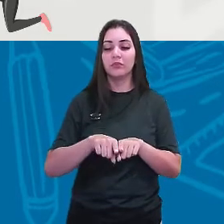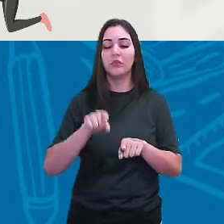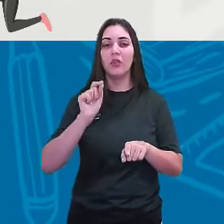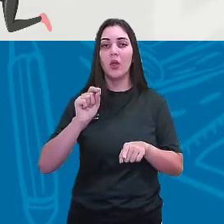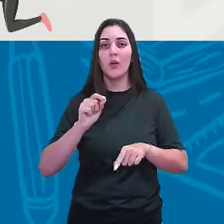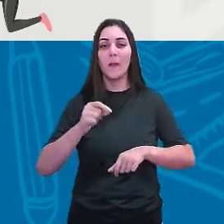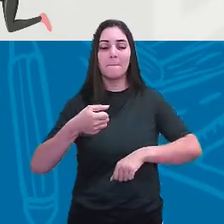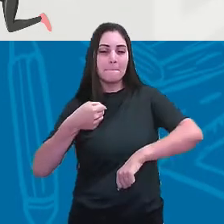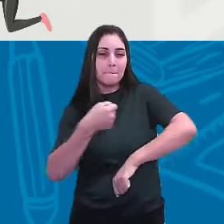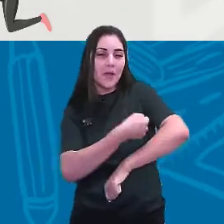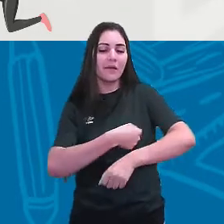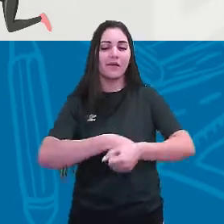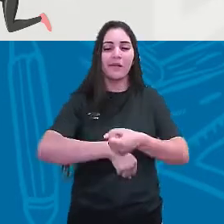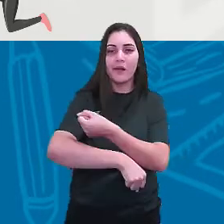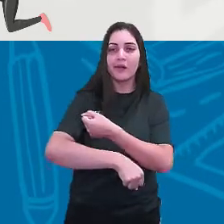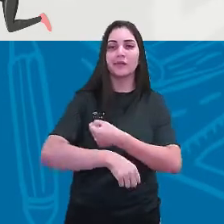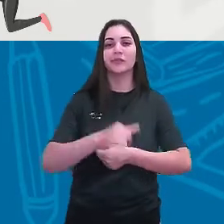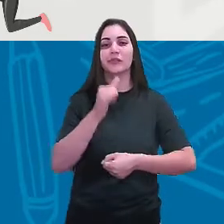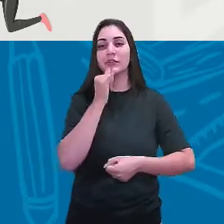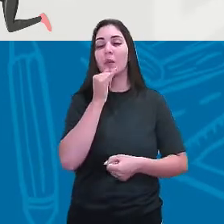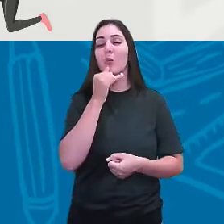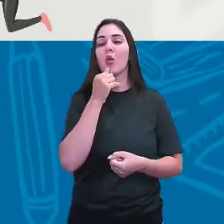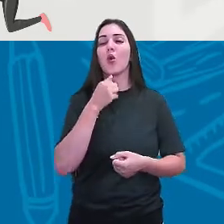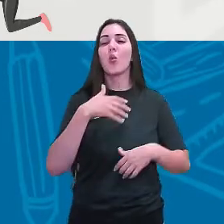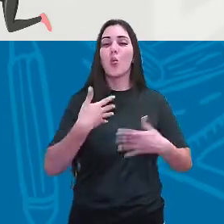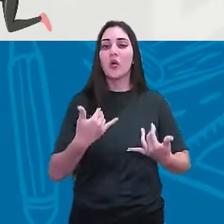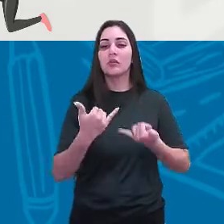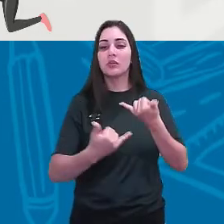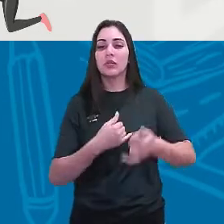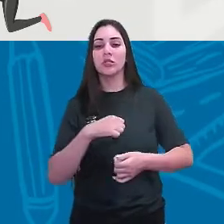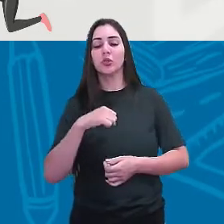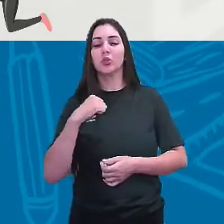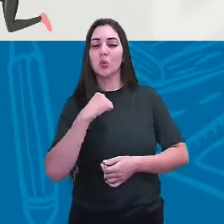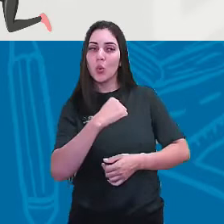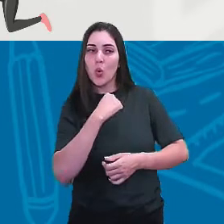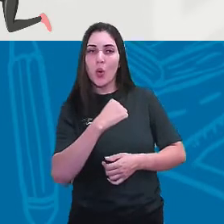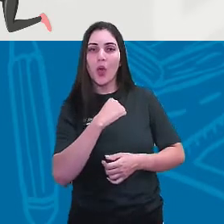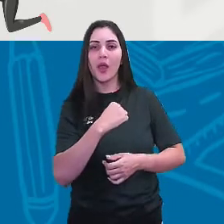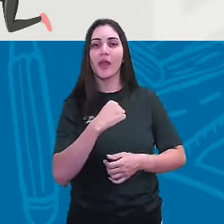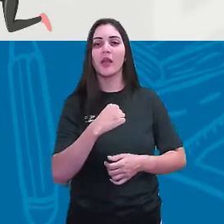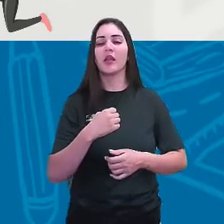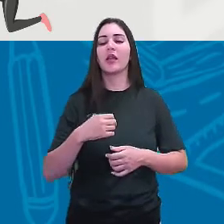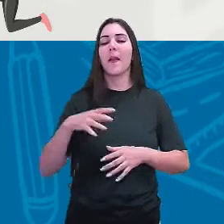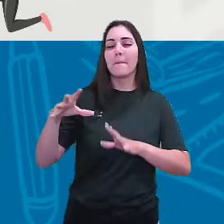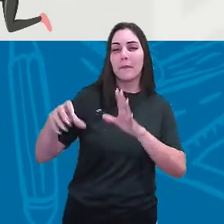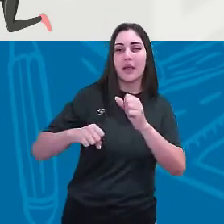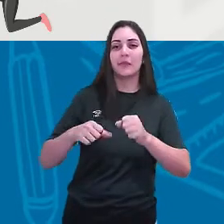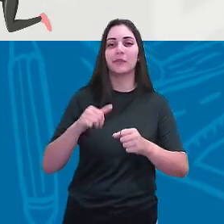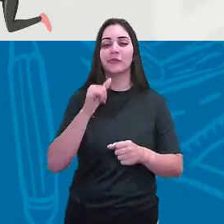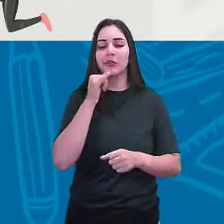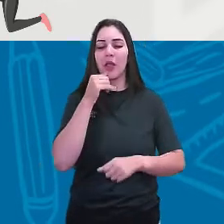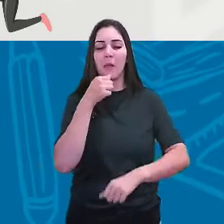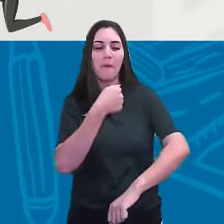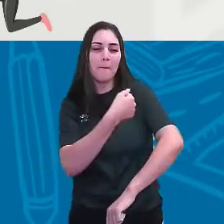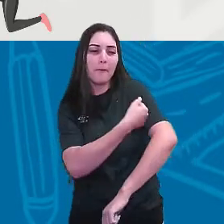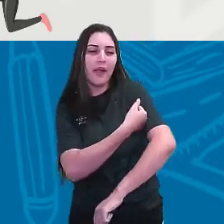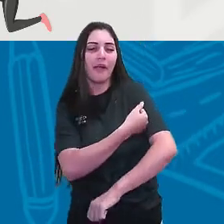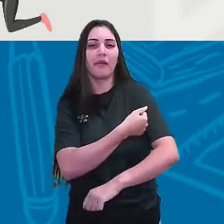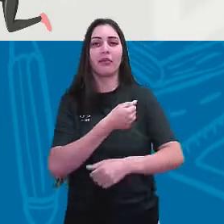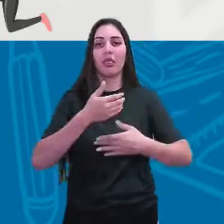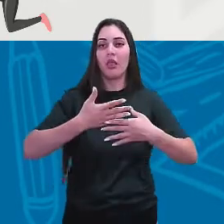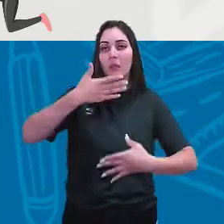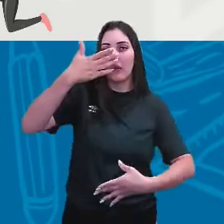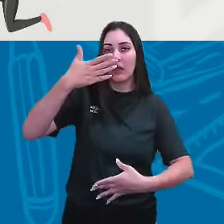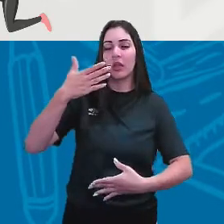tomando, né? Quando a gente está brincando, por exemplo, de correr, pega-pega, a gente acaba levando pancadas, batendo com o braço, né, na parede,